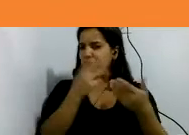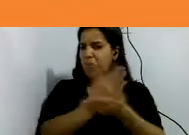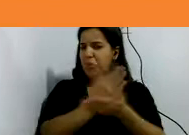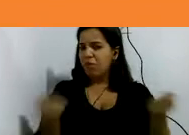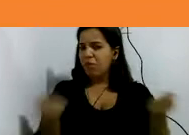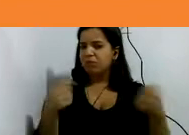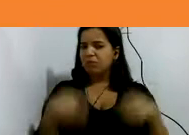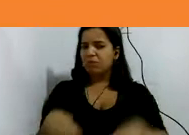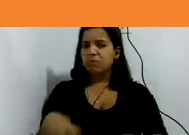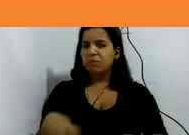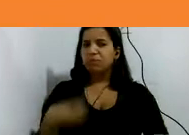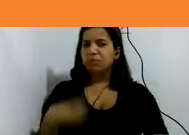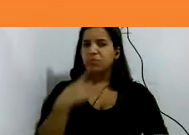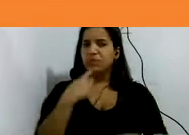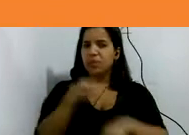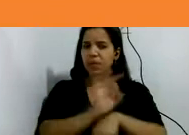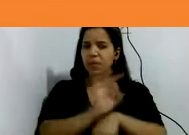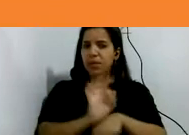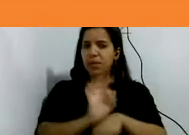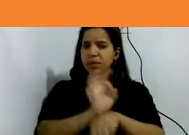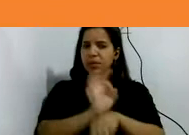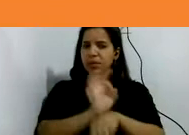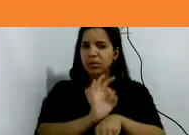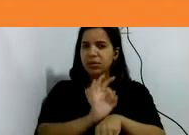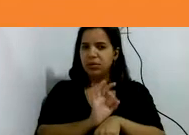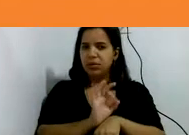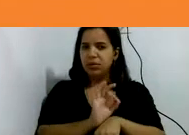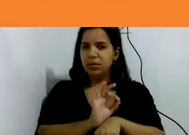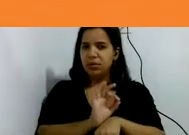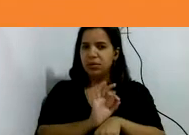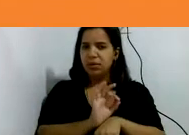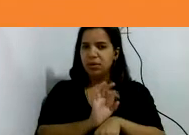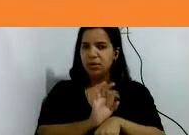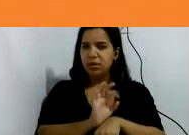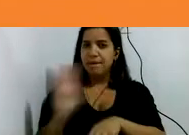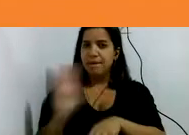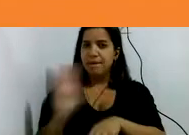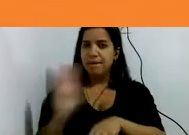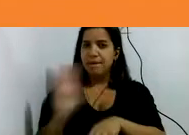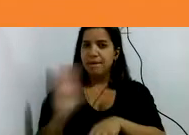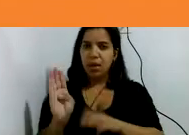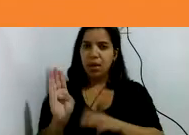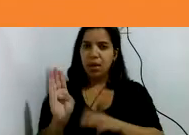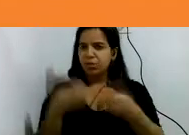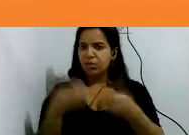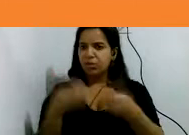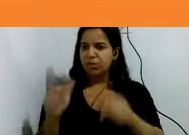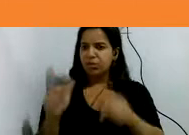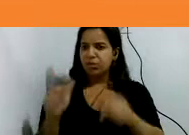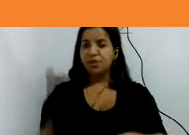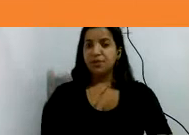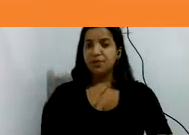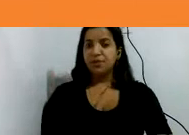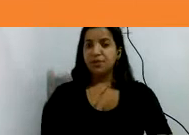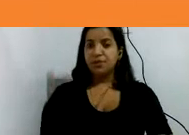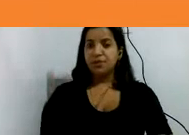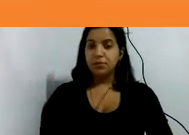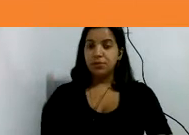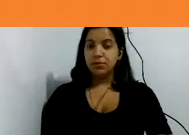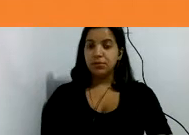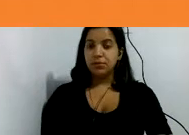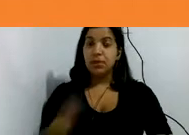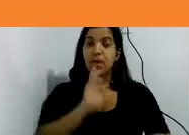É massa B de aglutinação. A hemácia B não aglutinou. Então, aqui a gente tem um